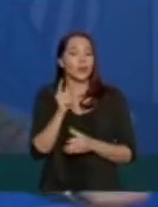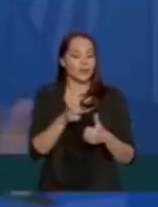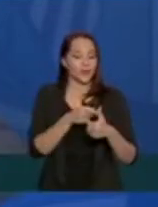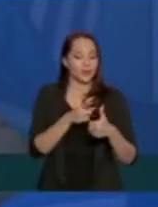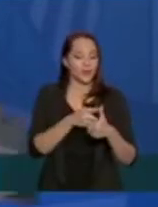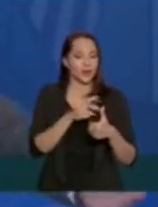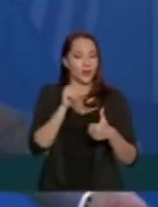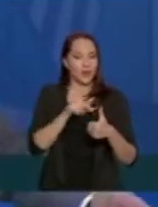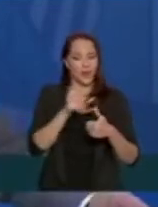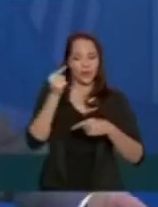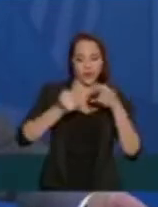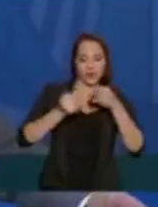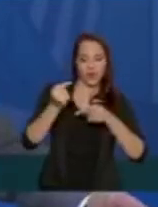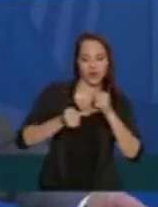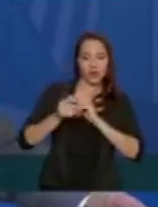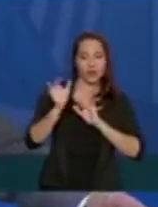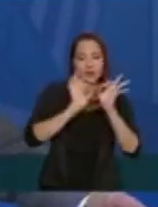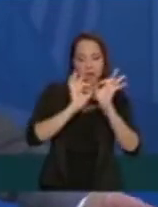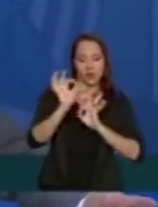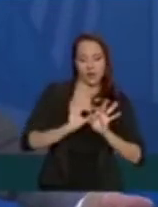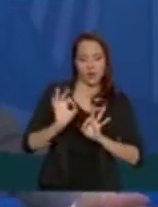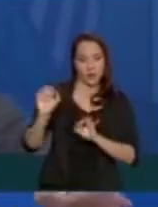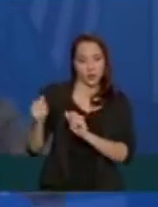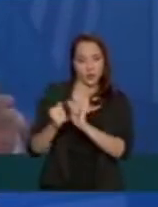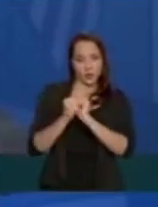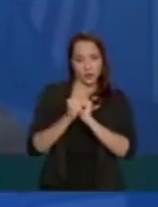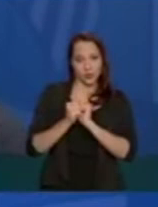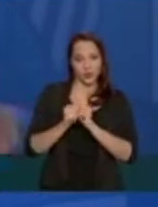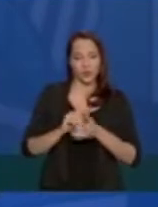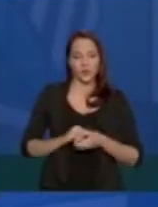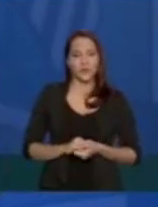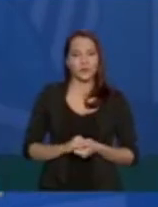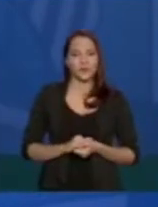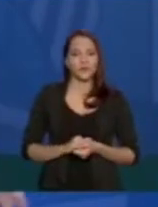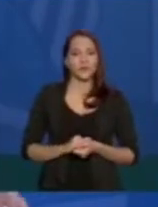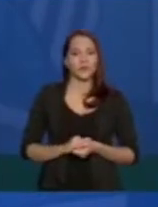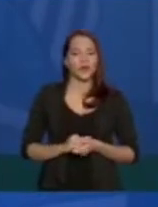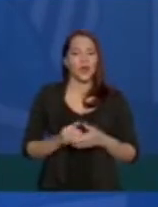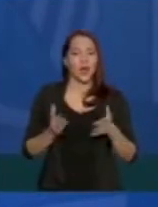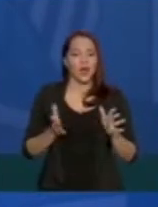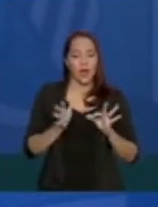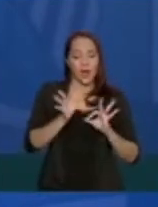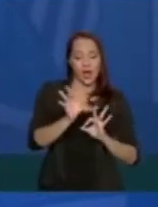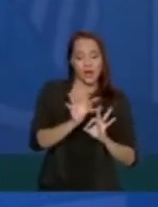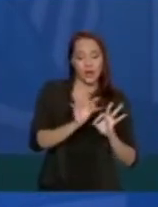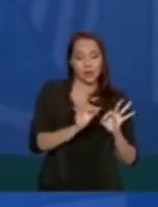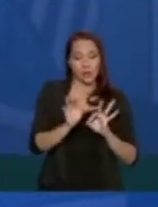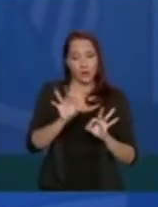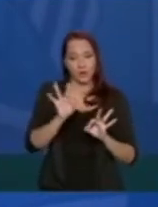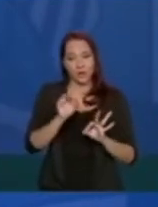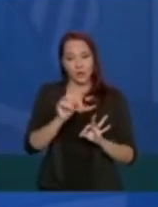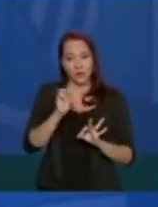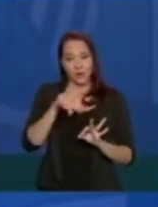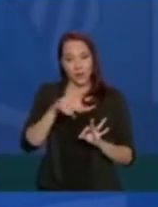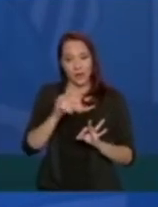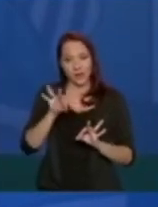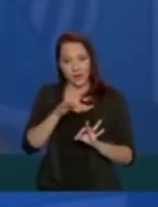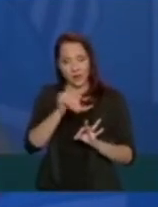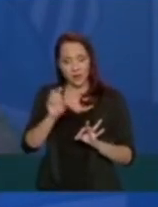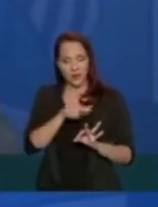é o diálogo e a construção conjunta. A formatação, ela se torna secundária a